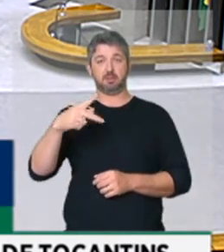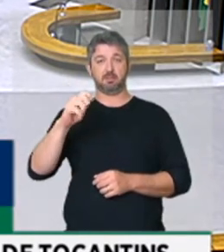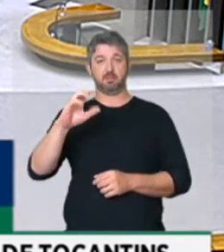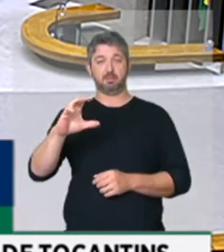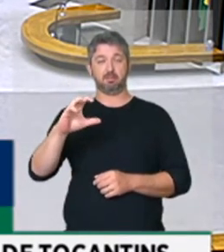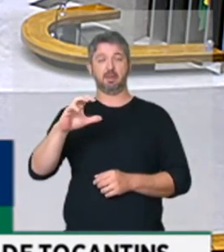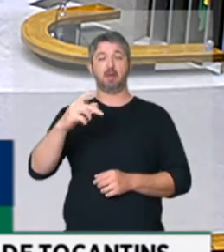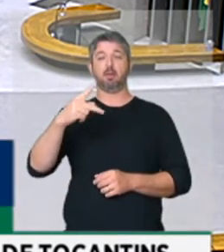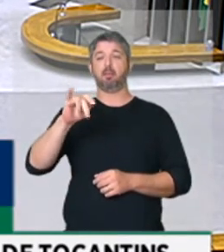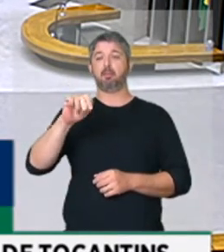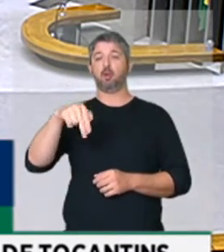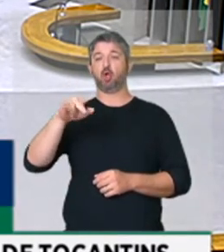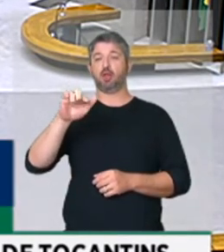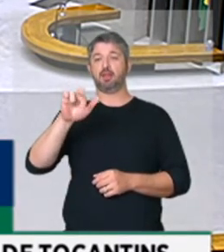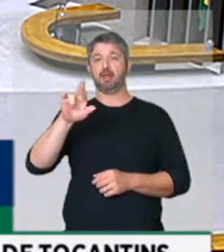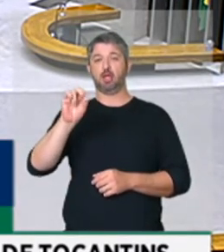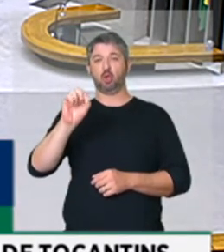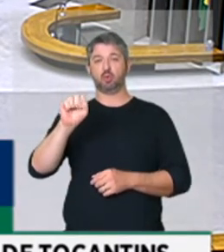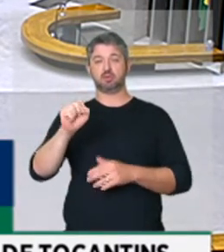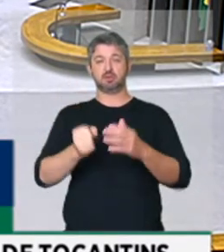da Criação do Estado do Tocantins.